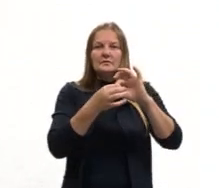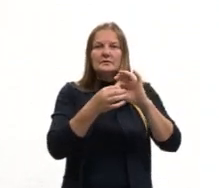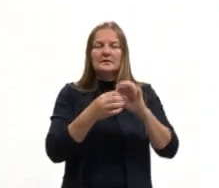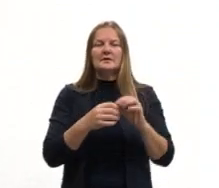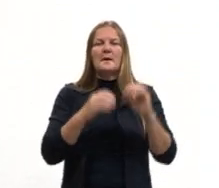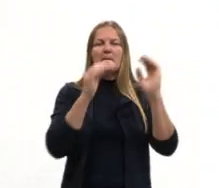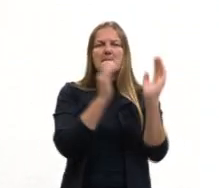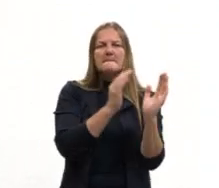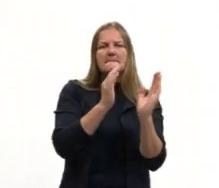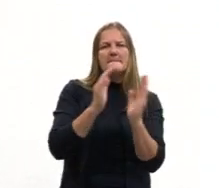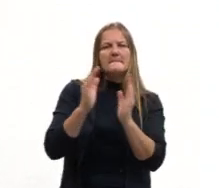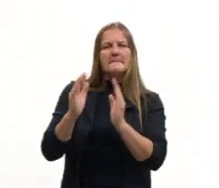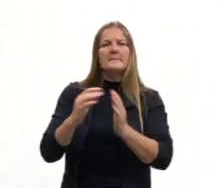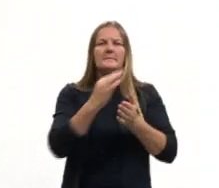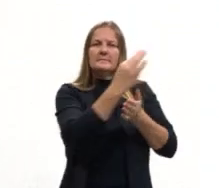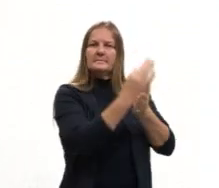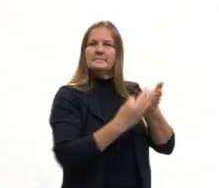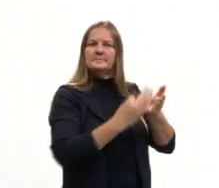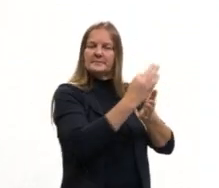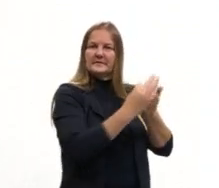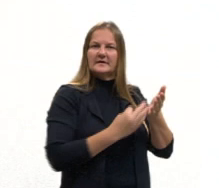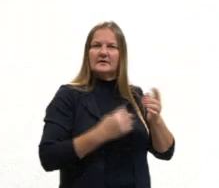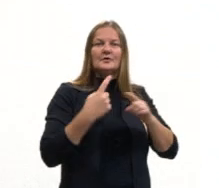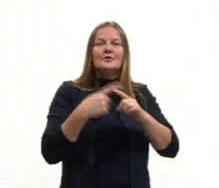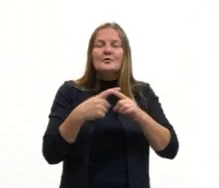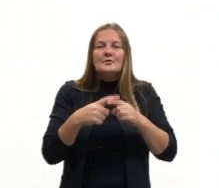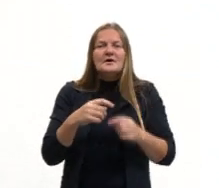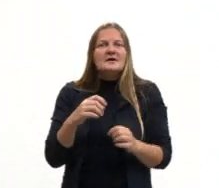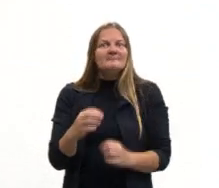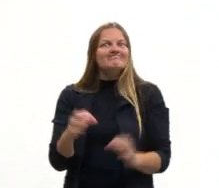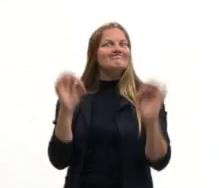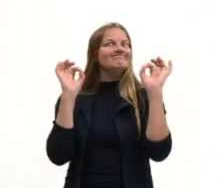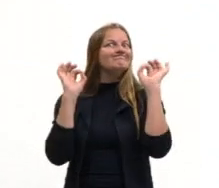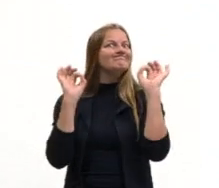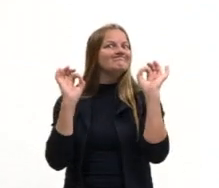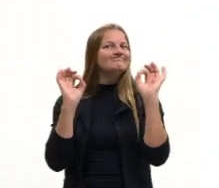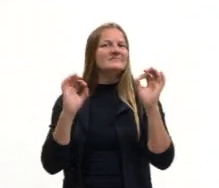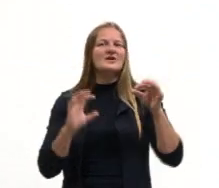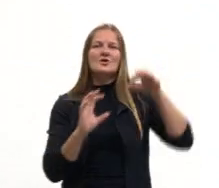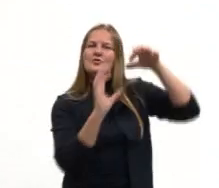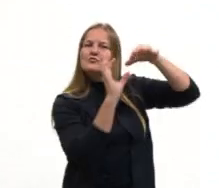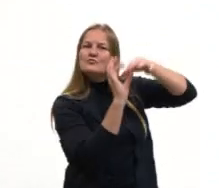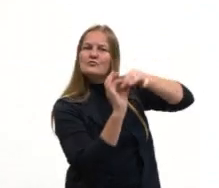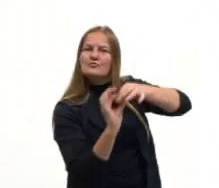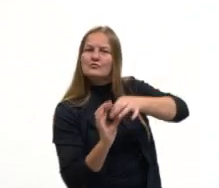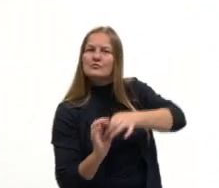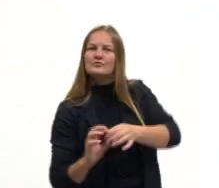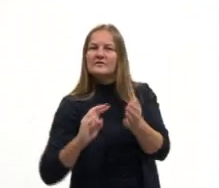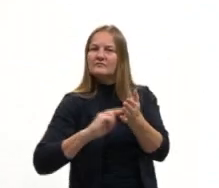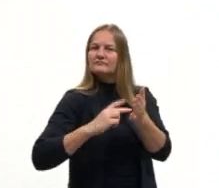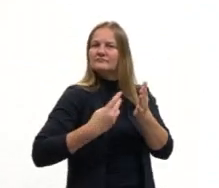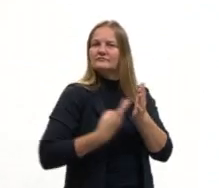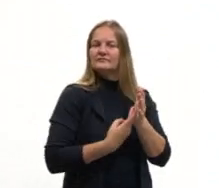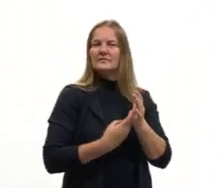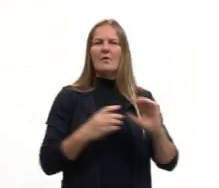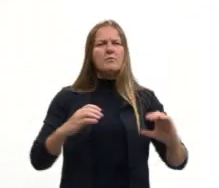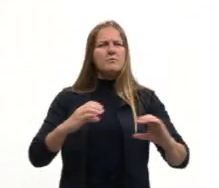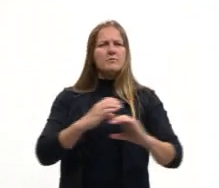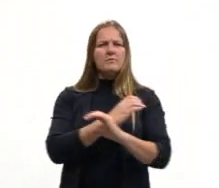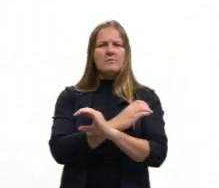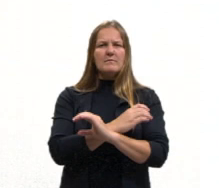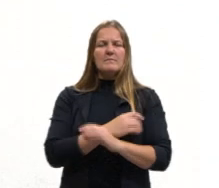as partes do texto para que ele esteja rico em Coesão e significa em sua